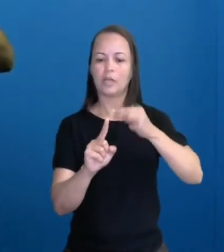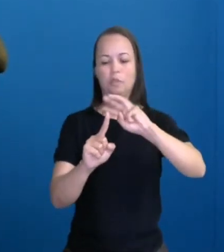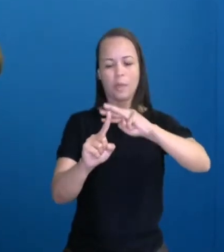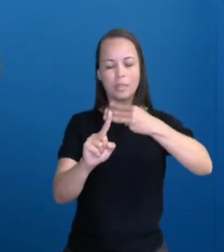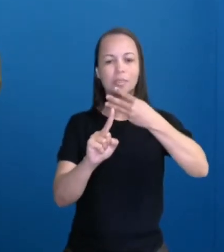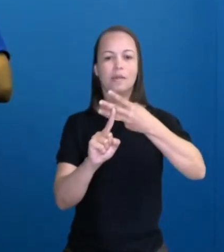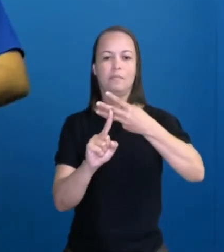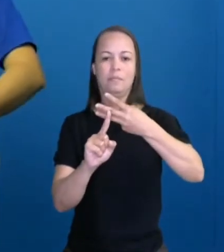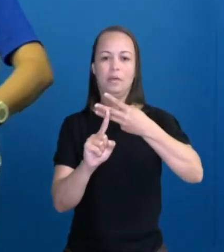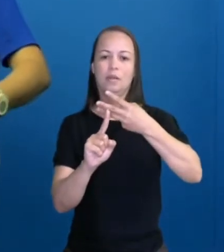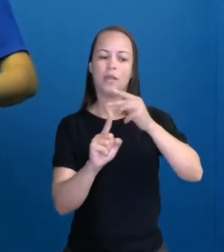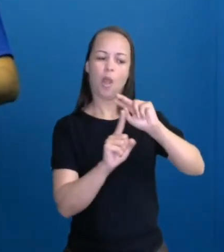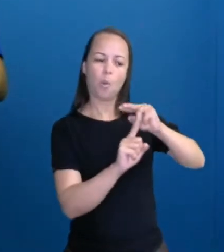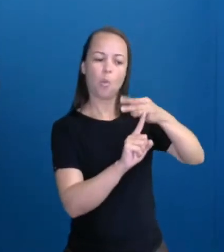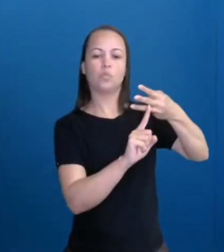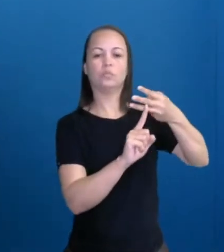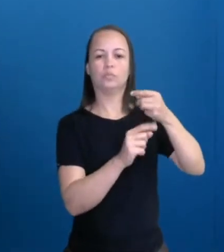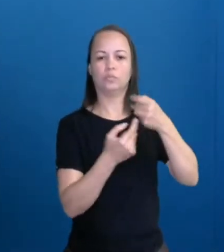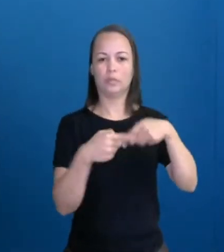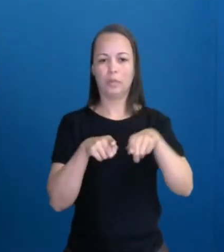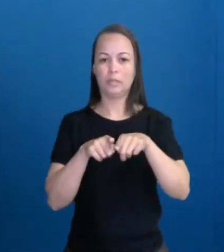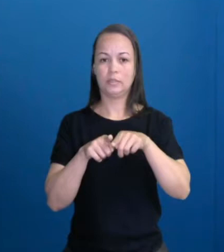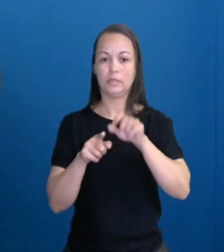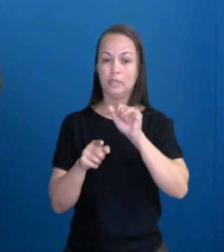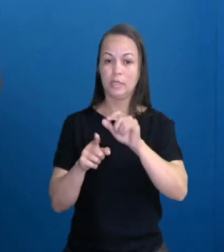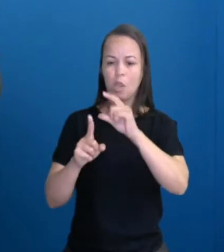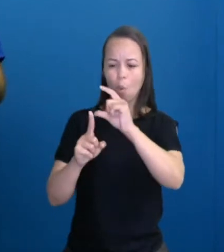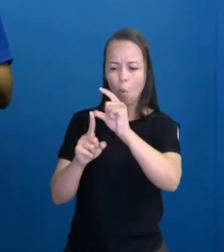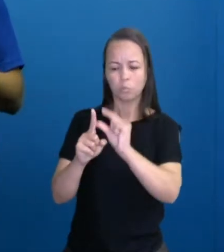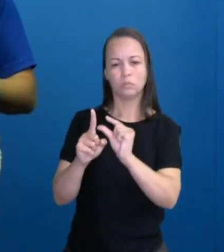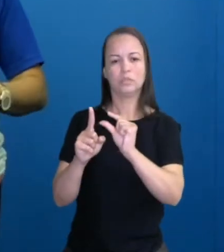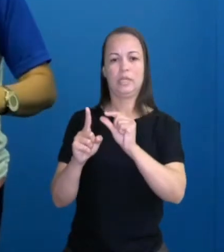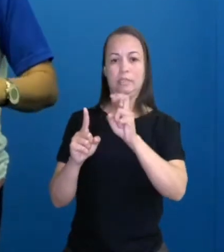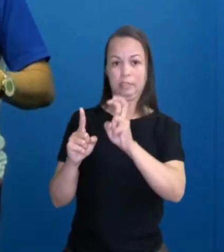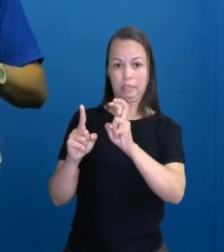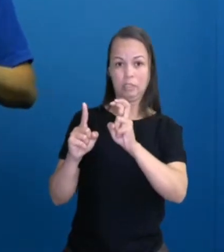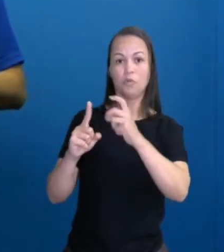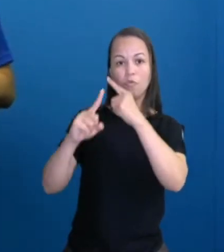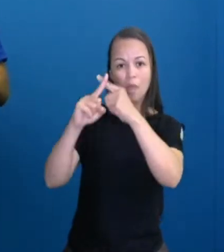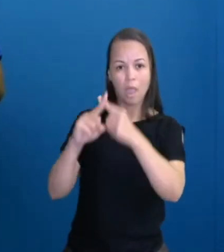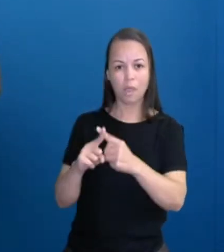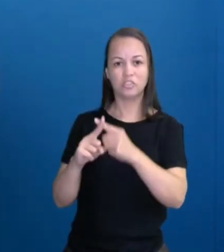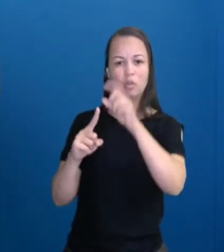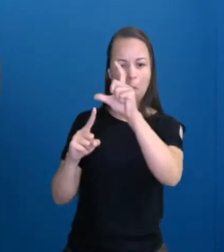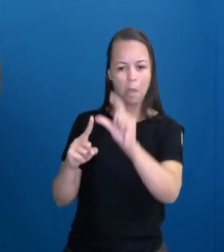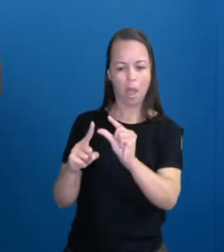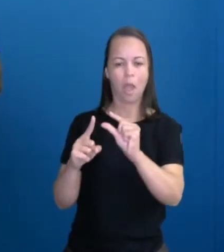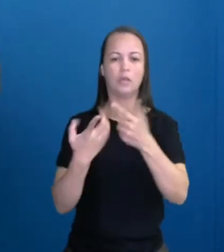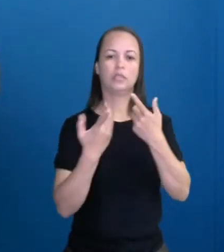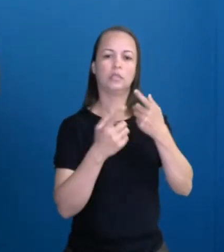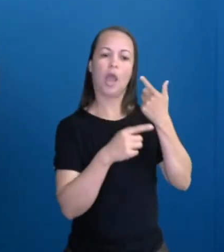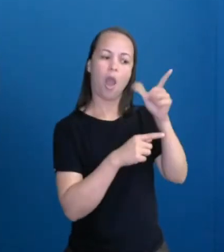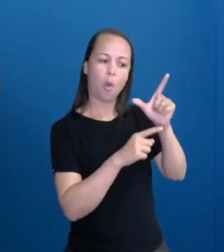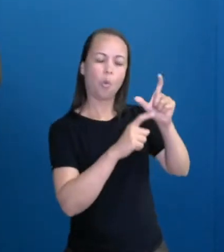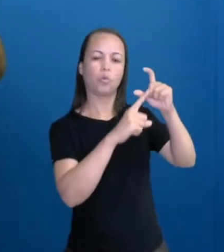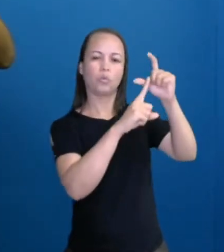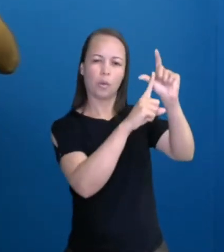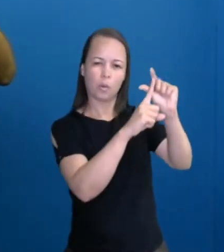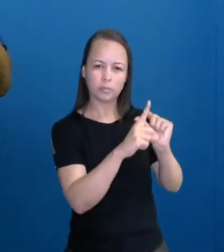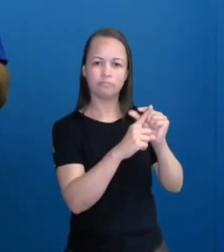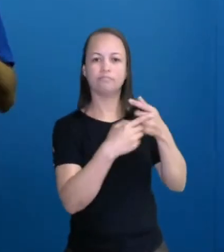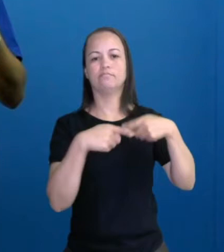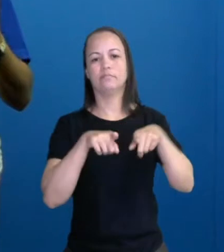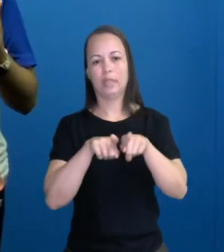a outra também. Se uma se reduz 5 vezes, a outra também vai diminuir, vai